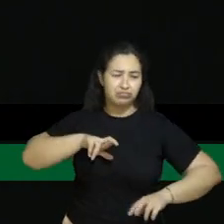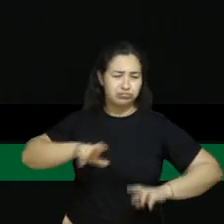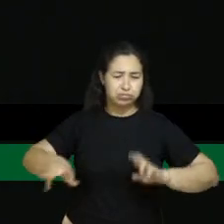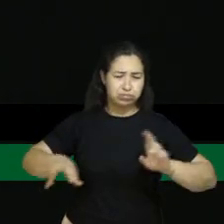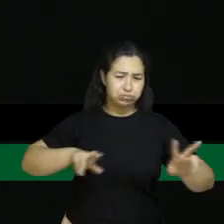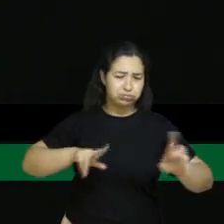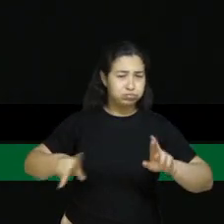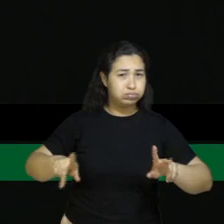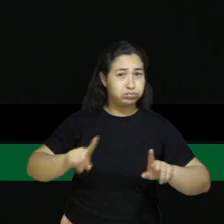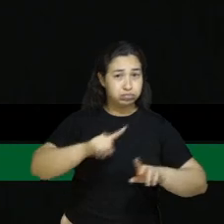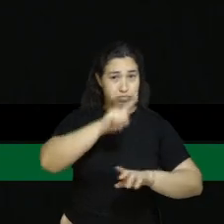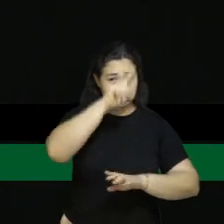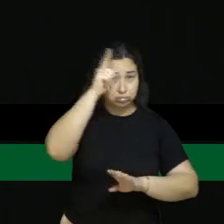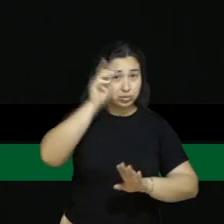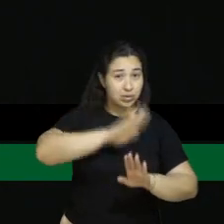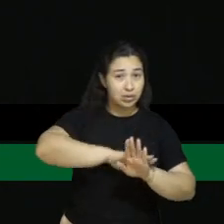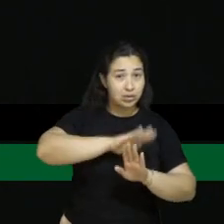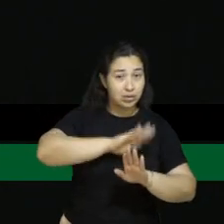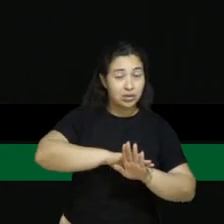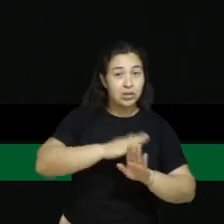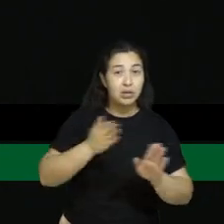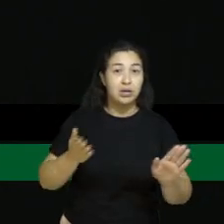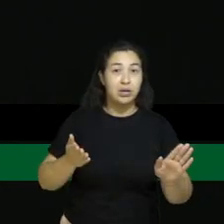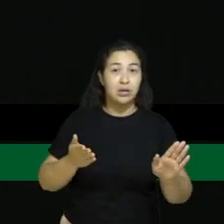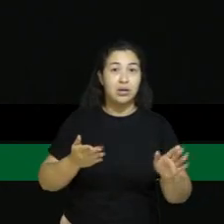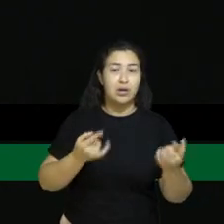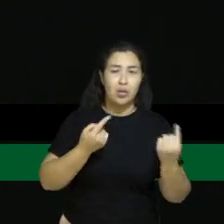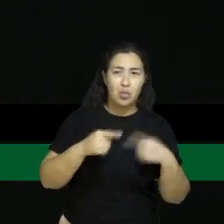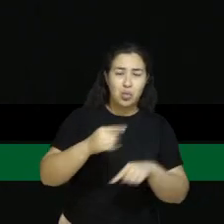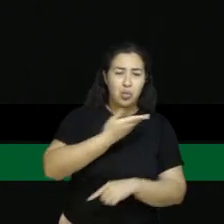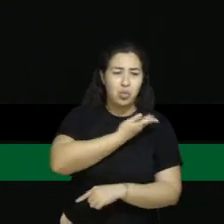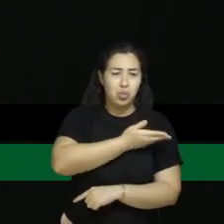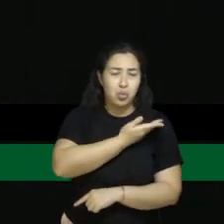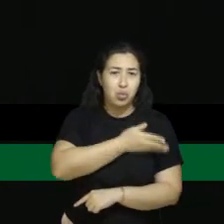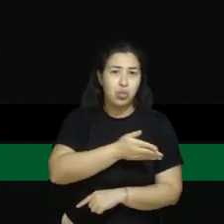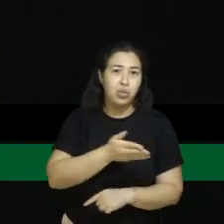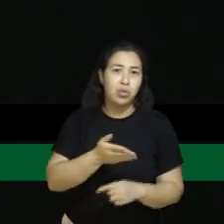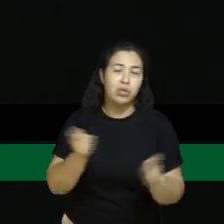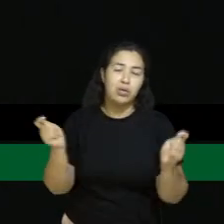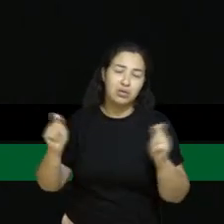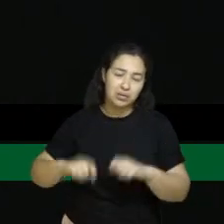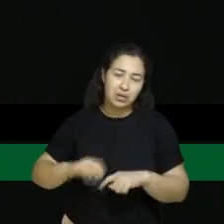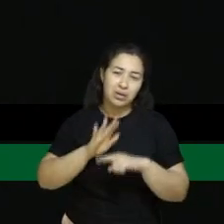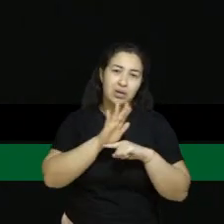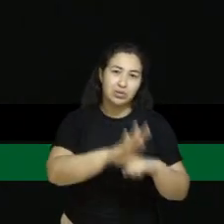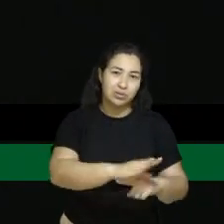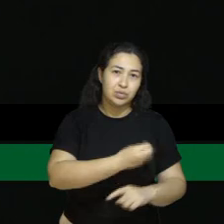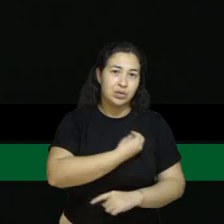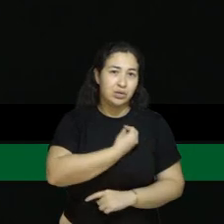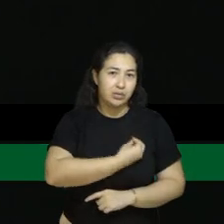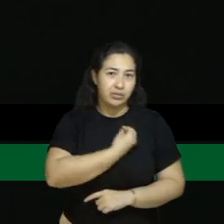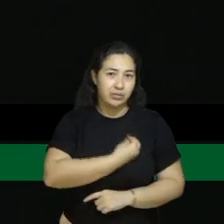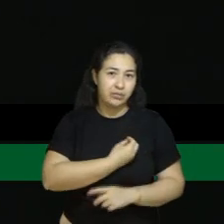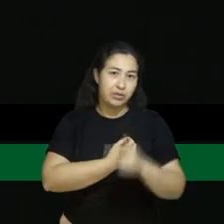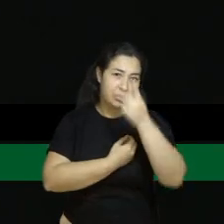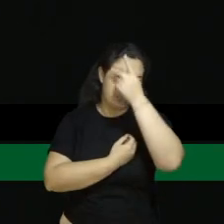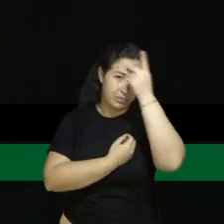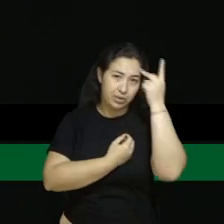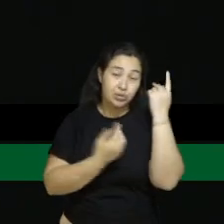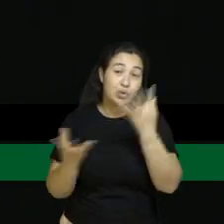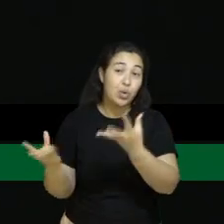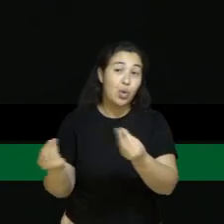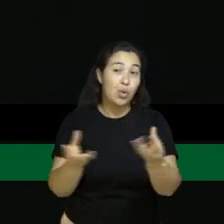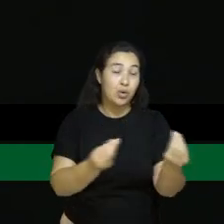ideológicas, preconceitos, senões, vai trazer a qualidade de vida para muitos e